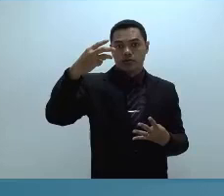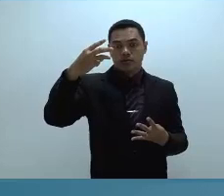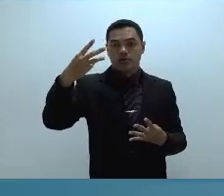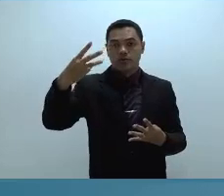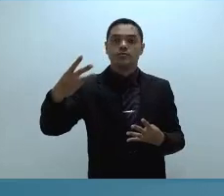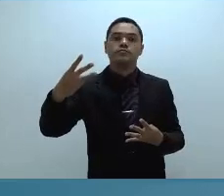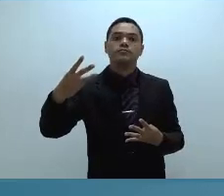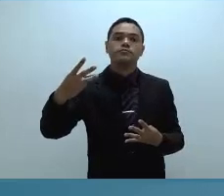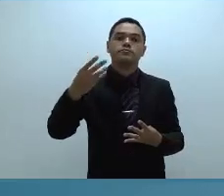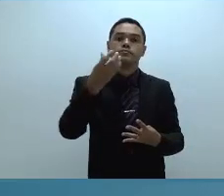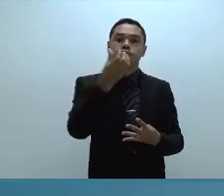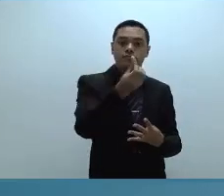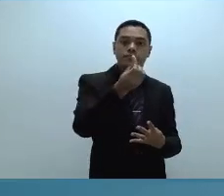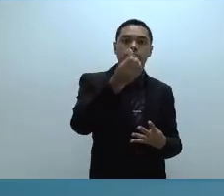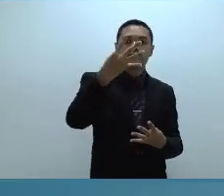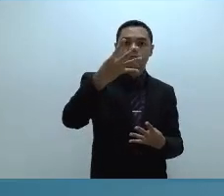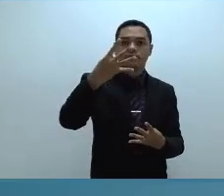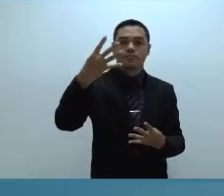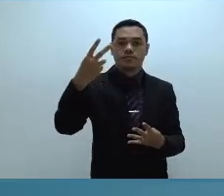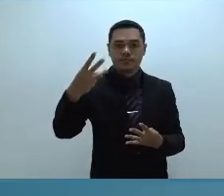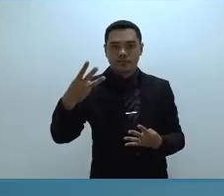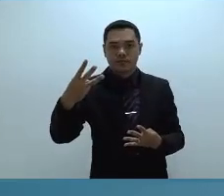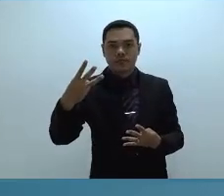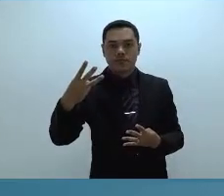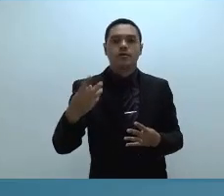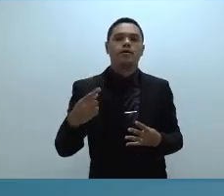1093-643, interposto pelo interpelante,